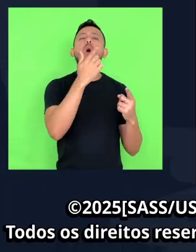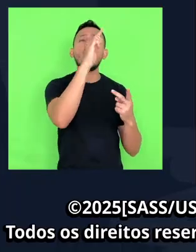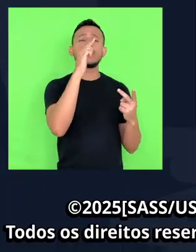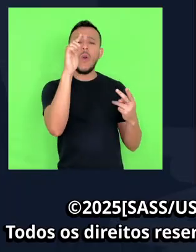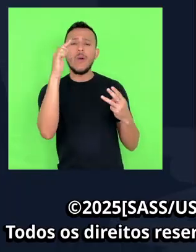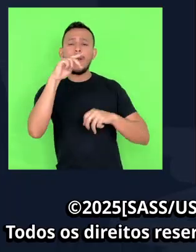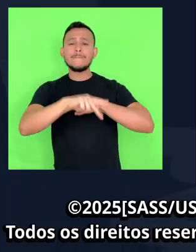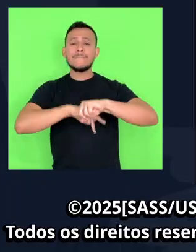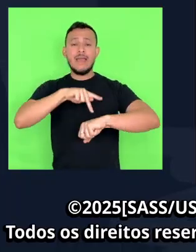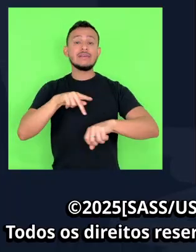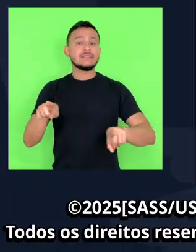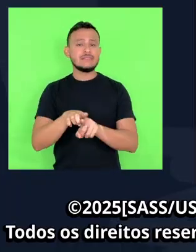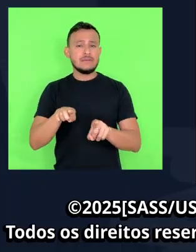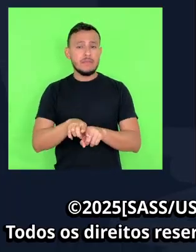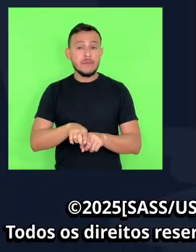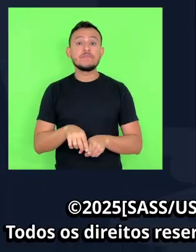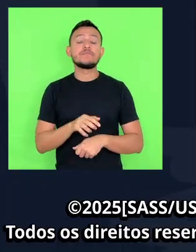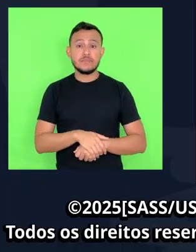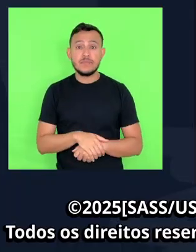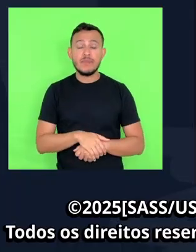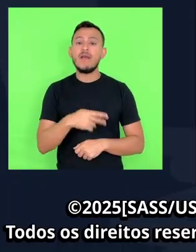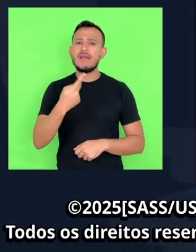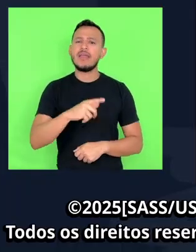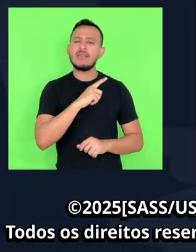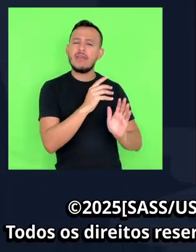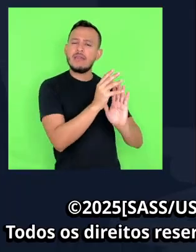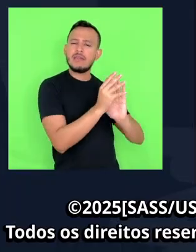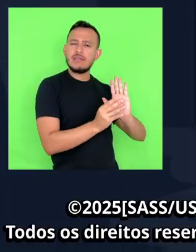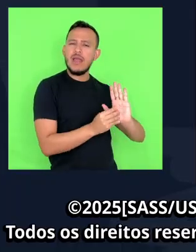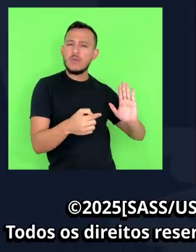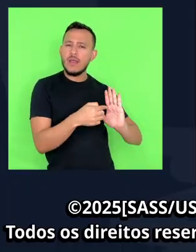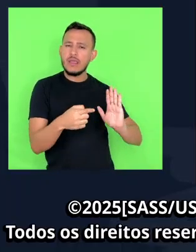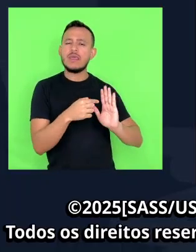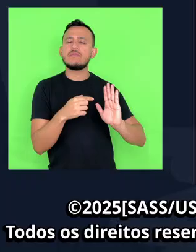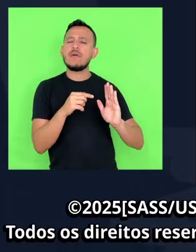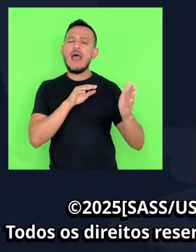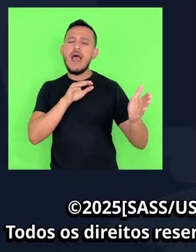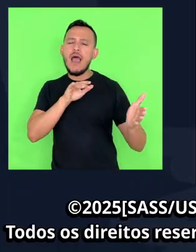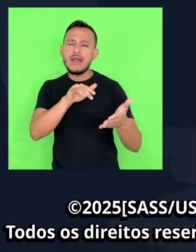inúmeros países. E aqui nós temos dados que se projetam até